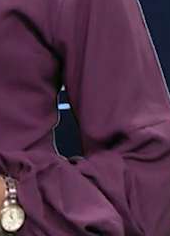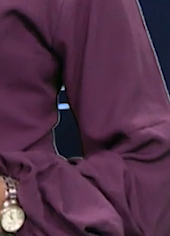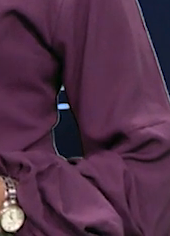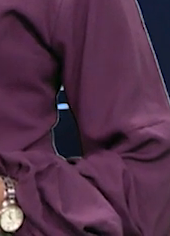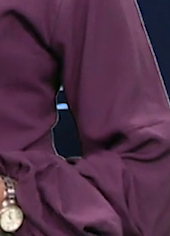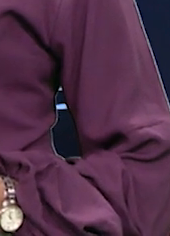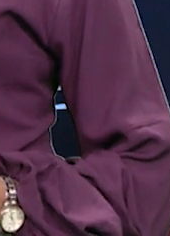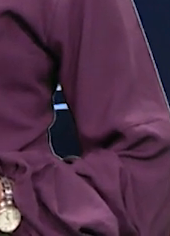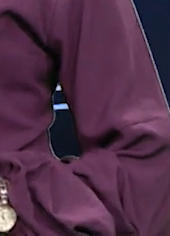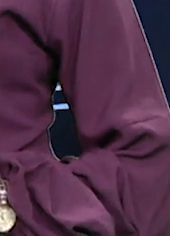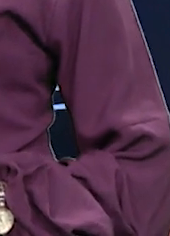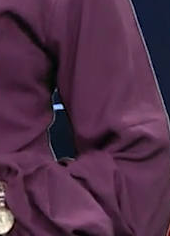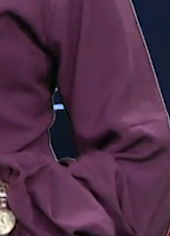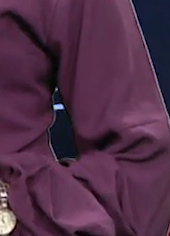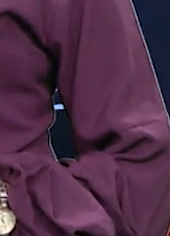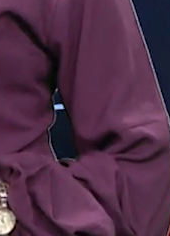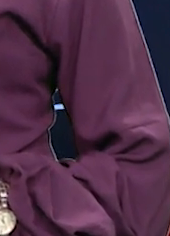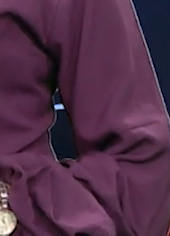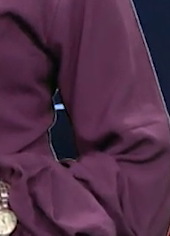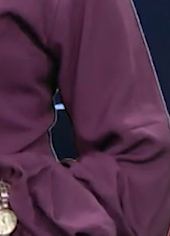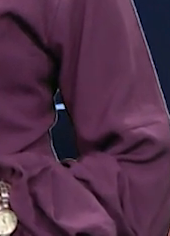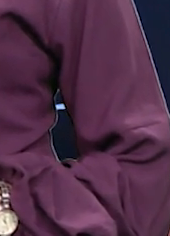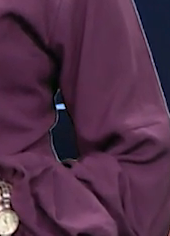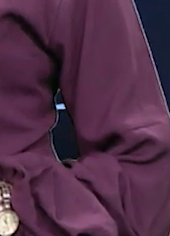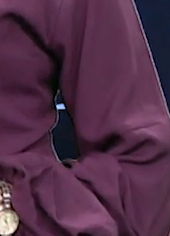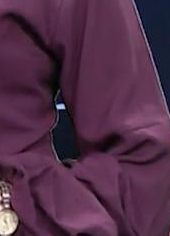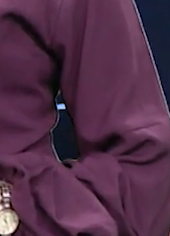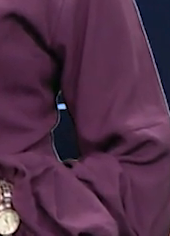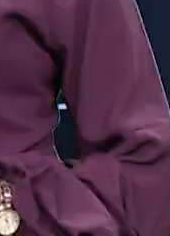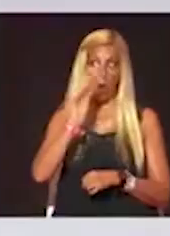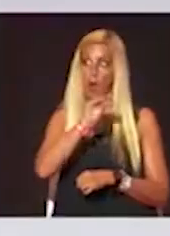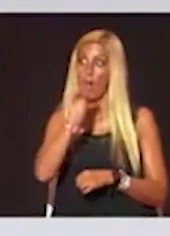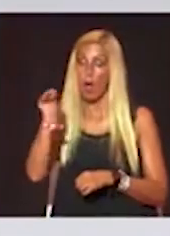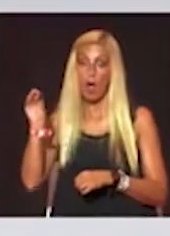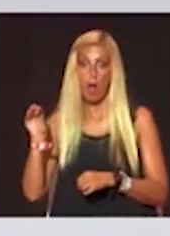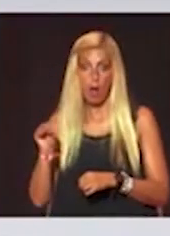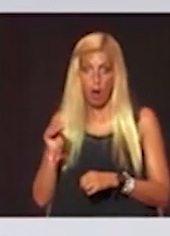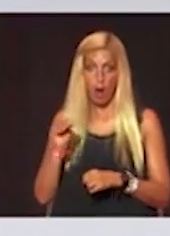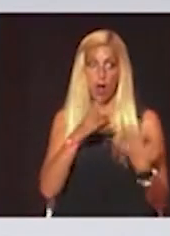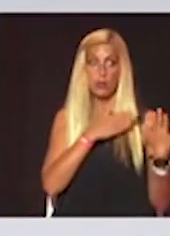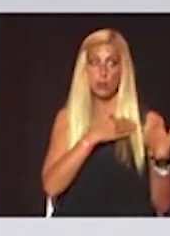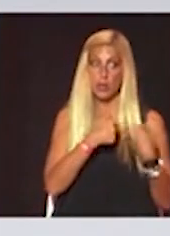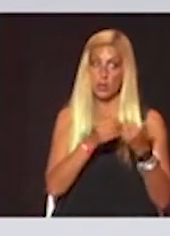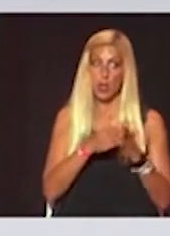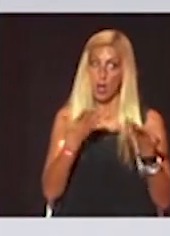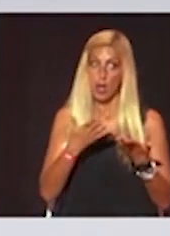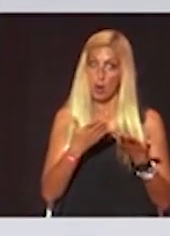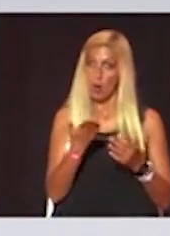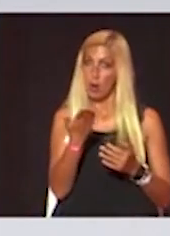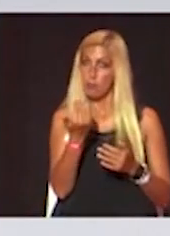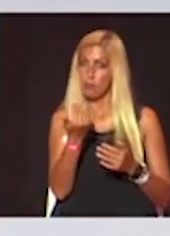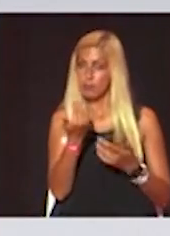de inconformismo na ação e não de ausência ou de desânimo. Este não é o tempo de estarmos